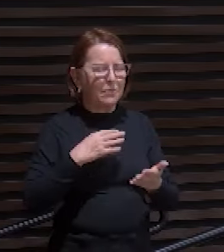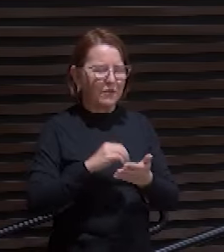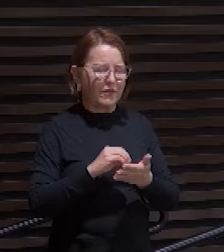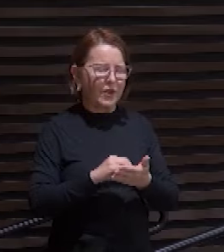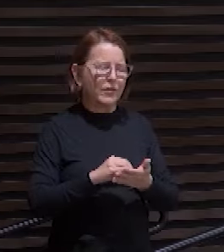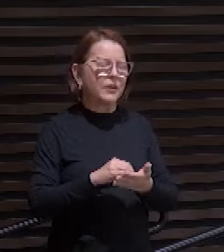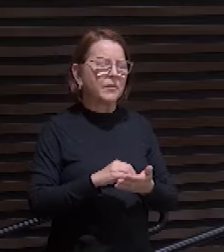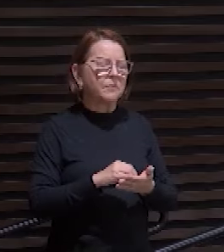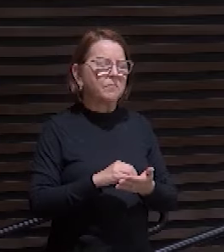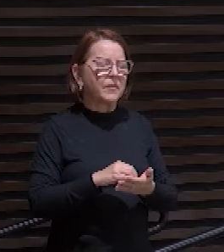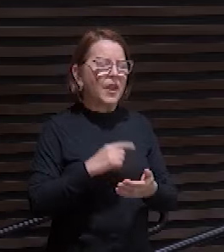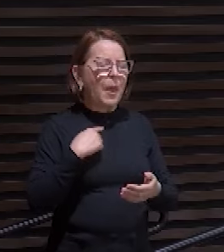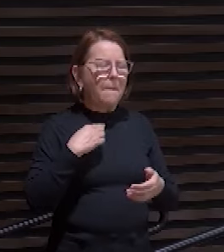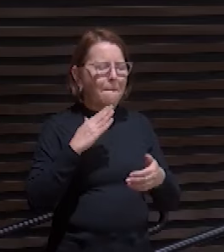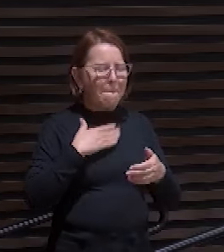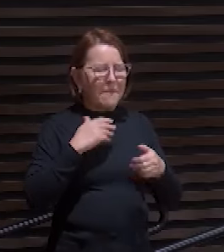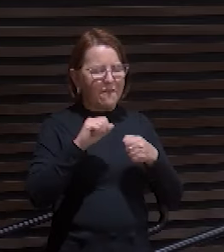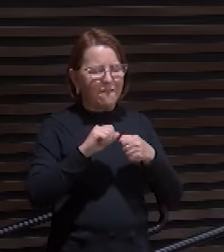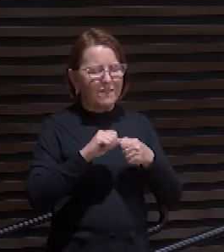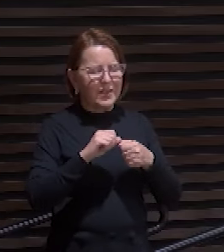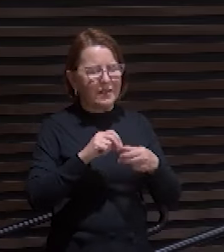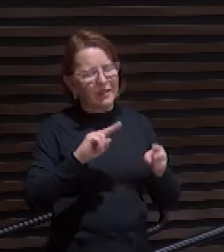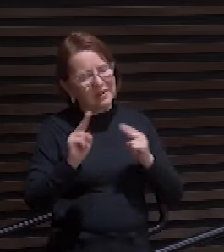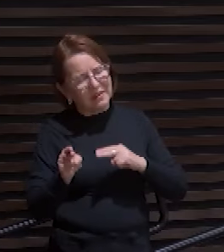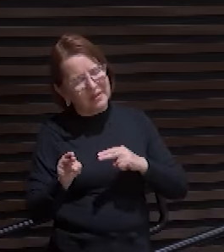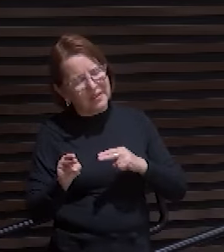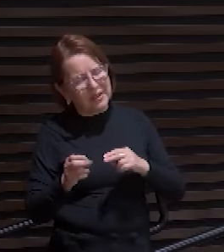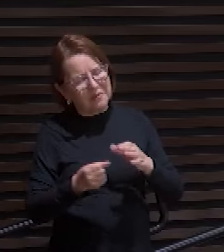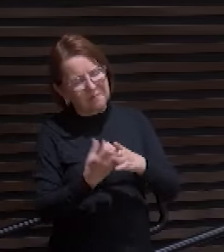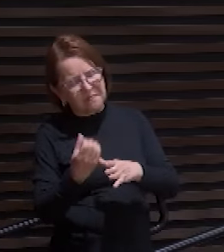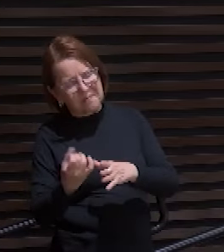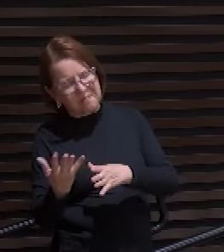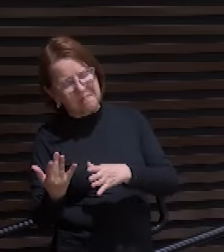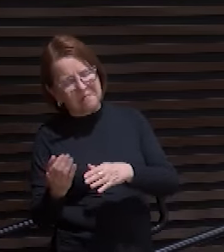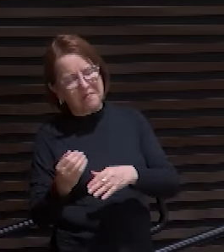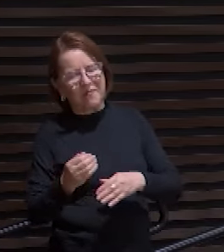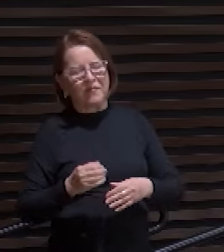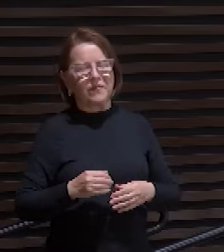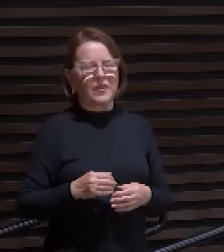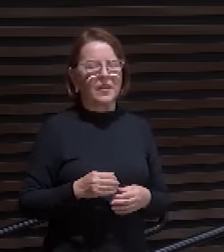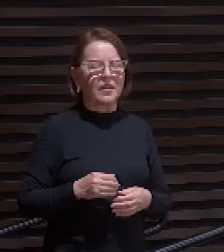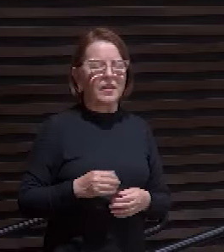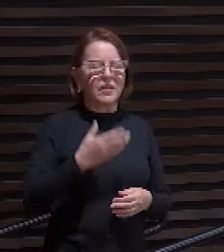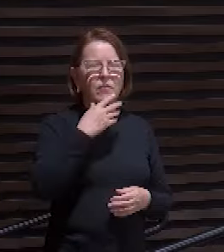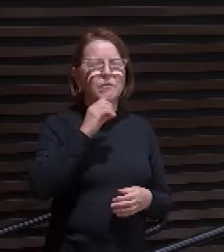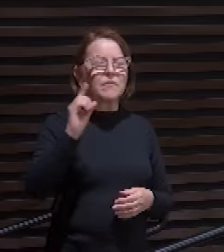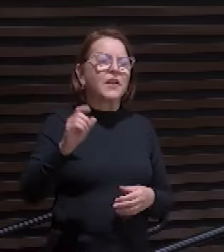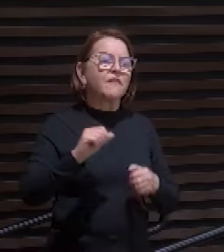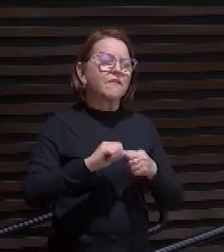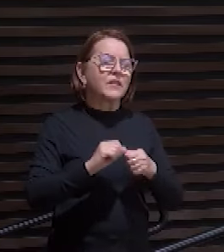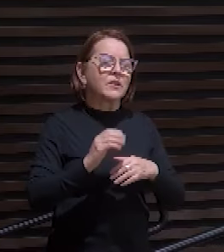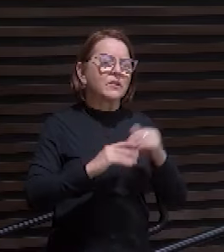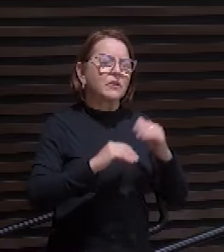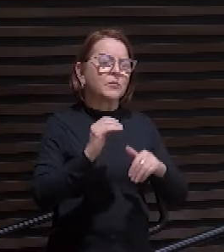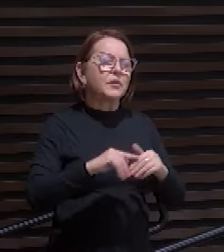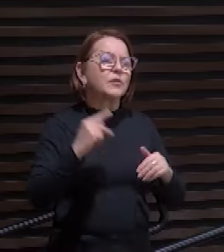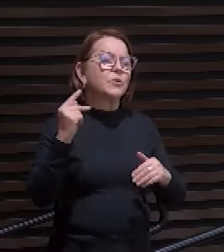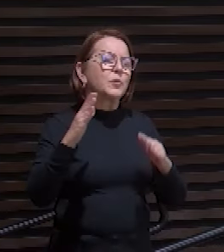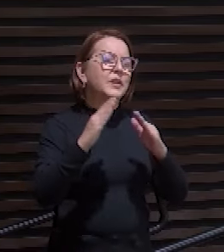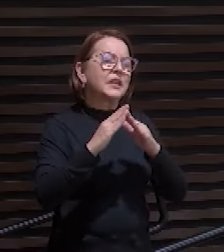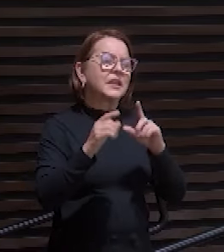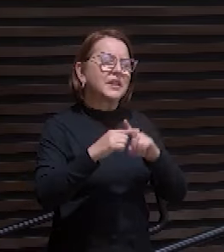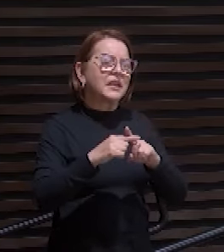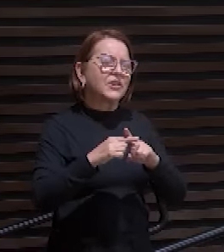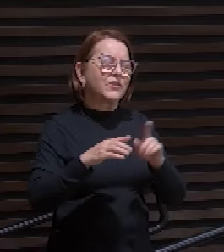guia às águas tranquilas e Ele refrigera a minha água. Pai, opera na Tua igreja nesse tempo do fim o contentamento, para